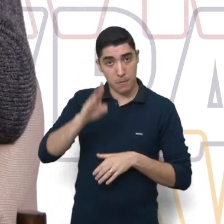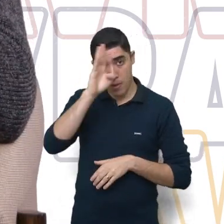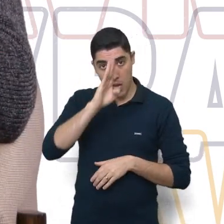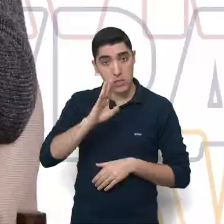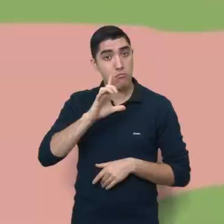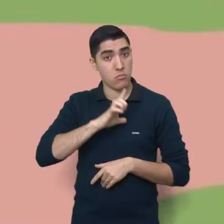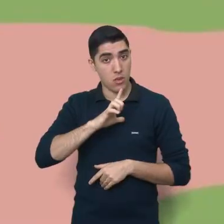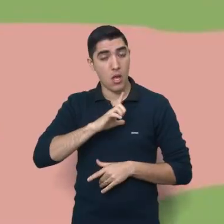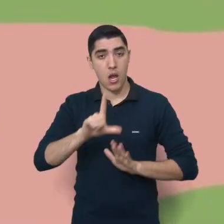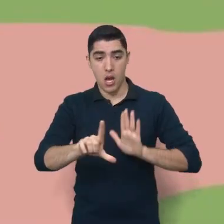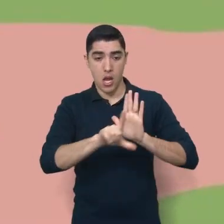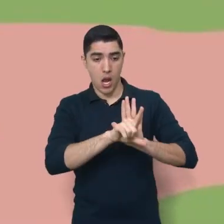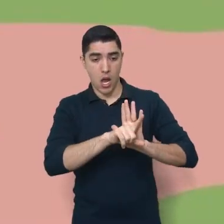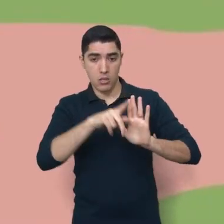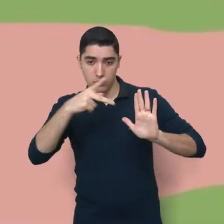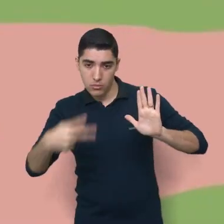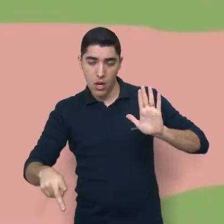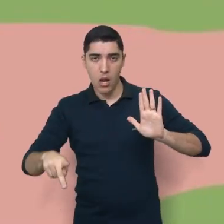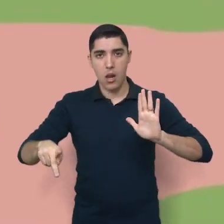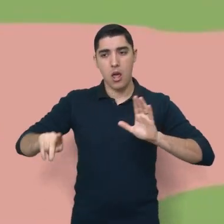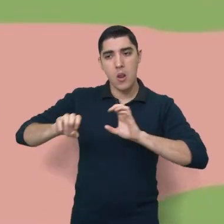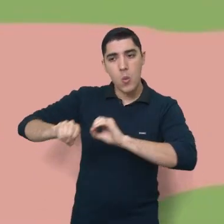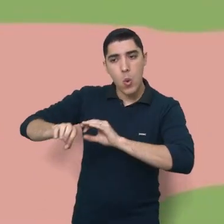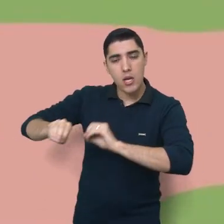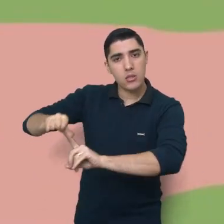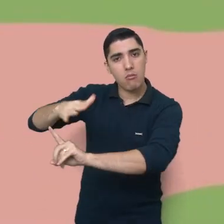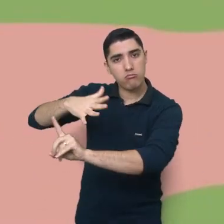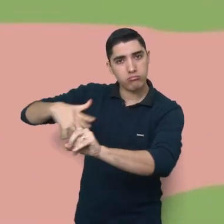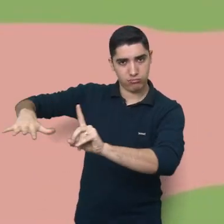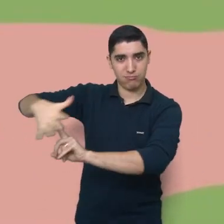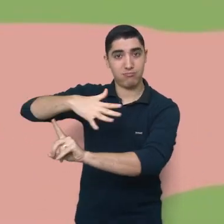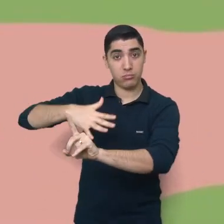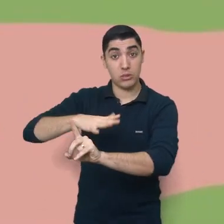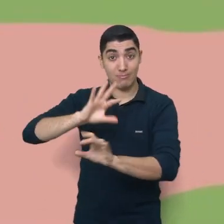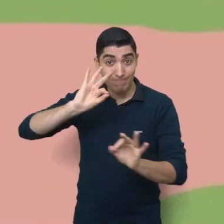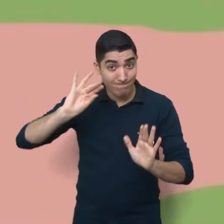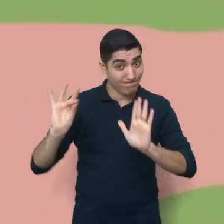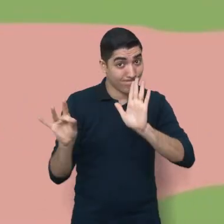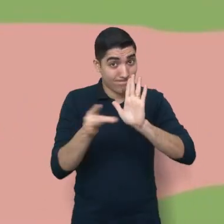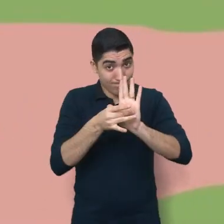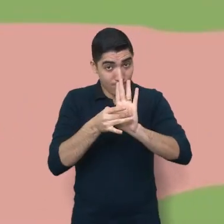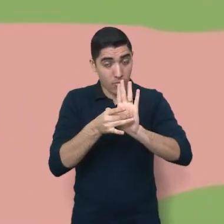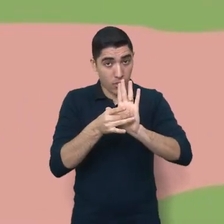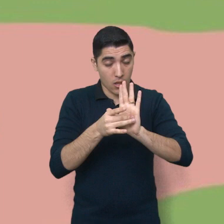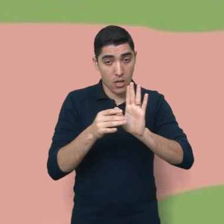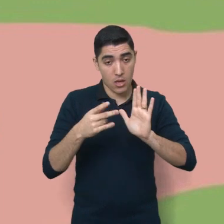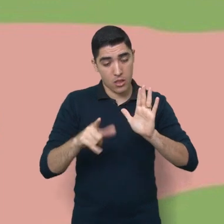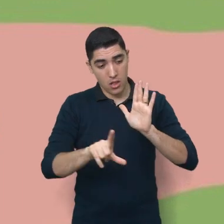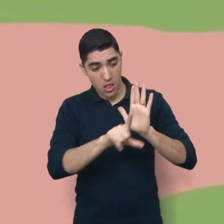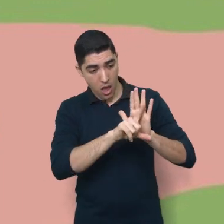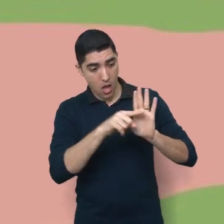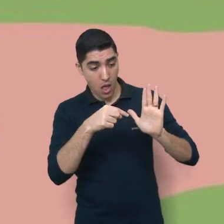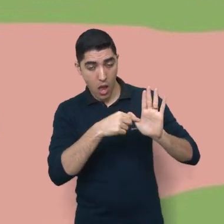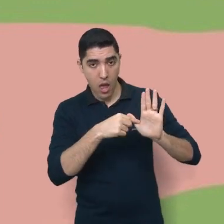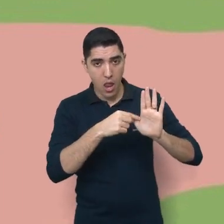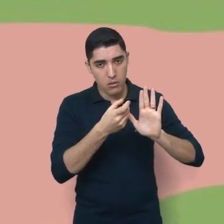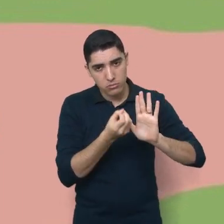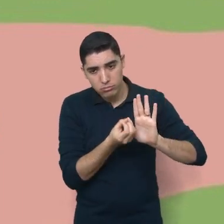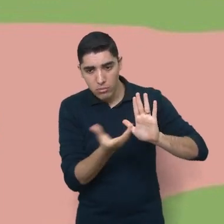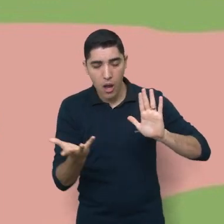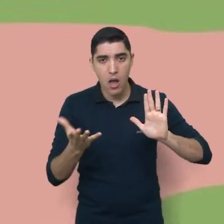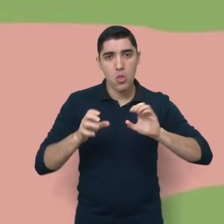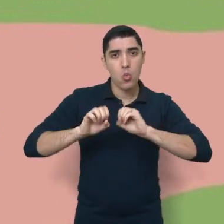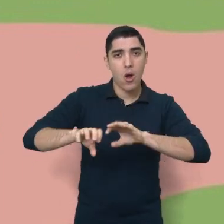política nacional de educação ambiental então foi institucionalizado a educação ambiental no